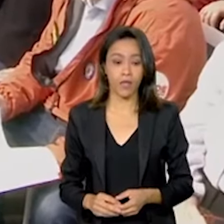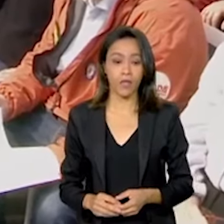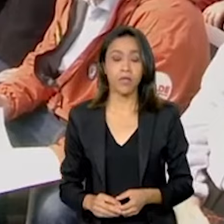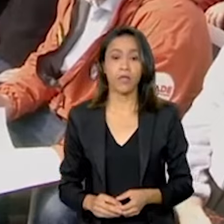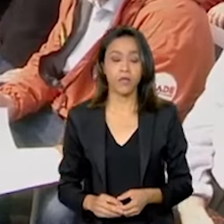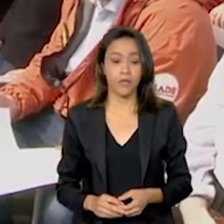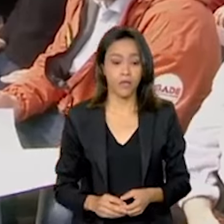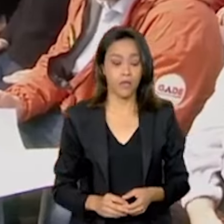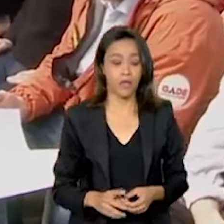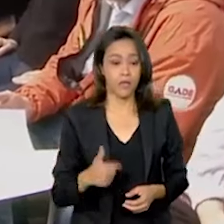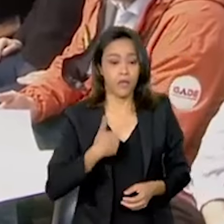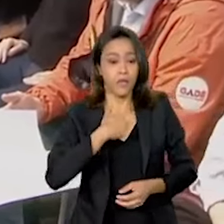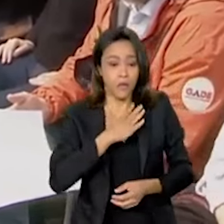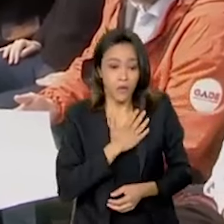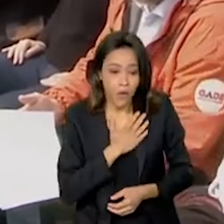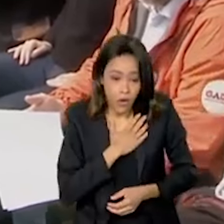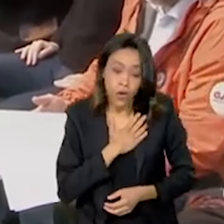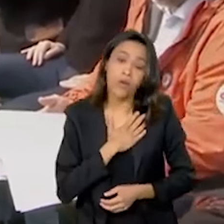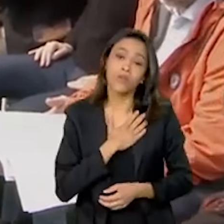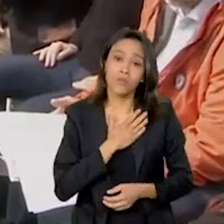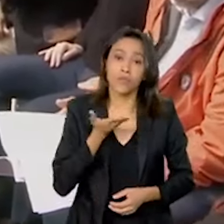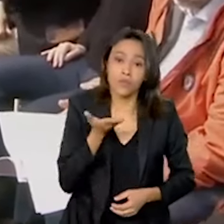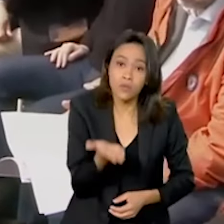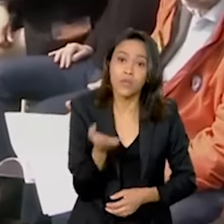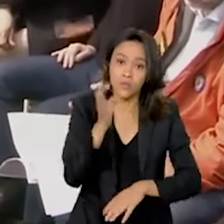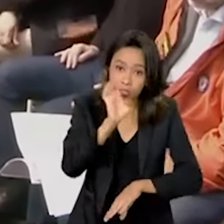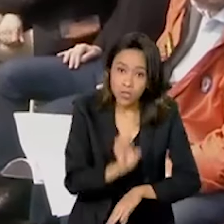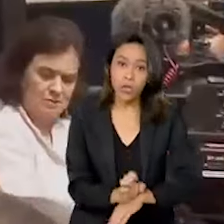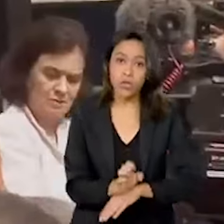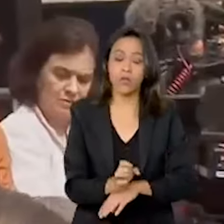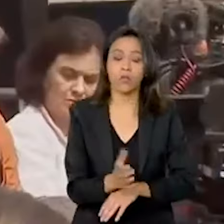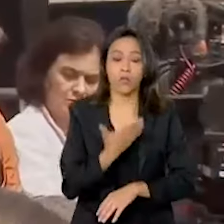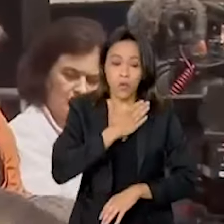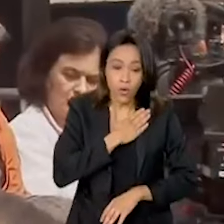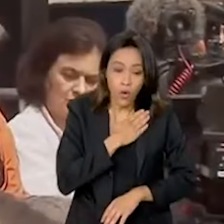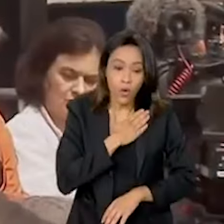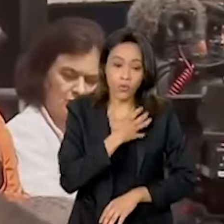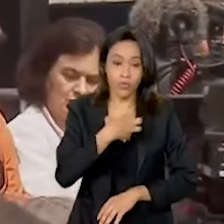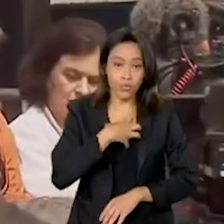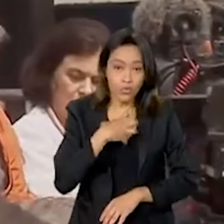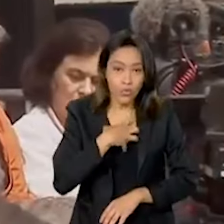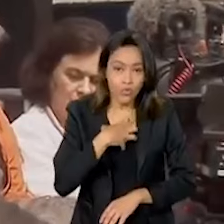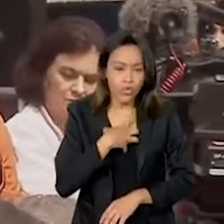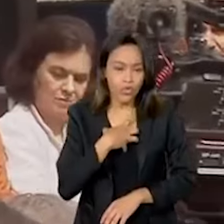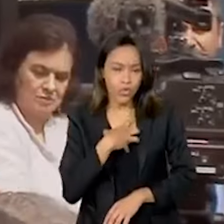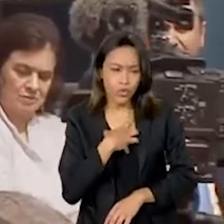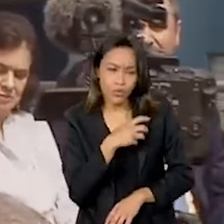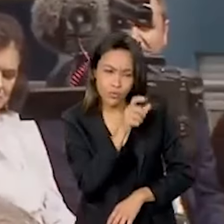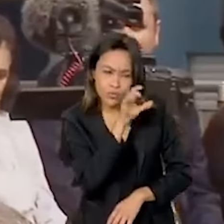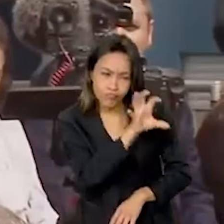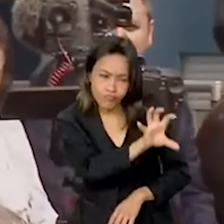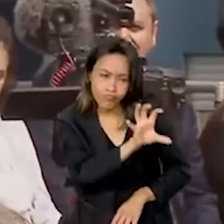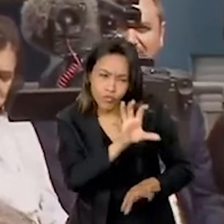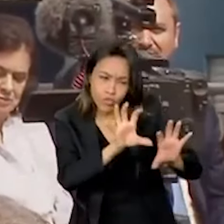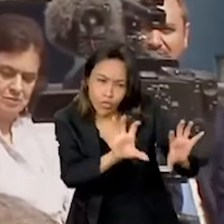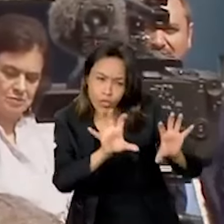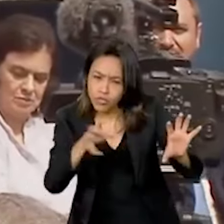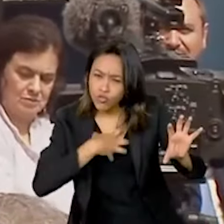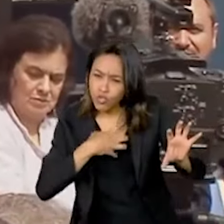E gosto desse Estado. Gosto do jeito do gaúcho. Gosto do jeito das